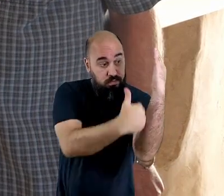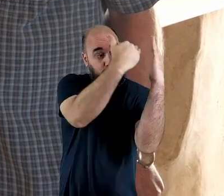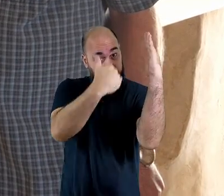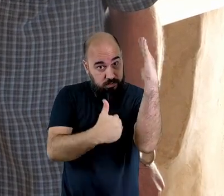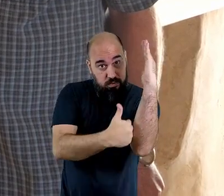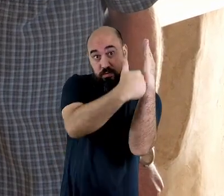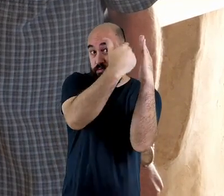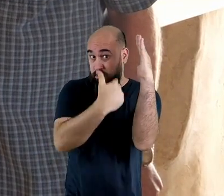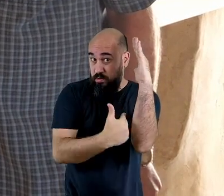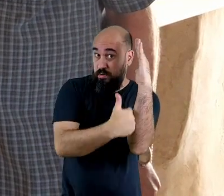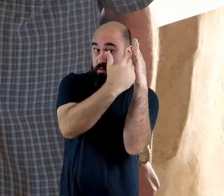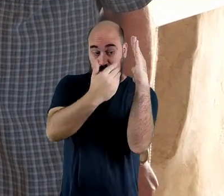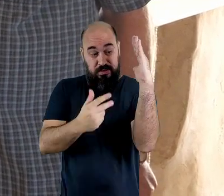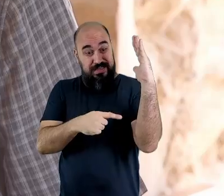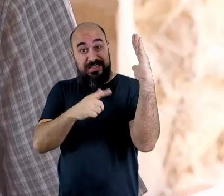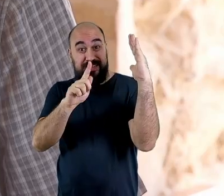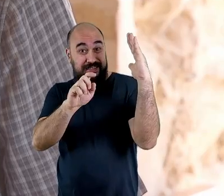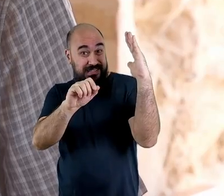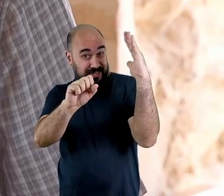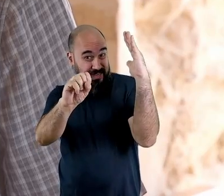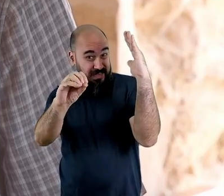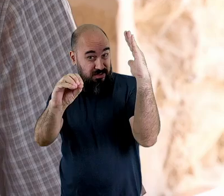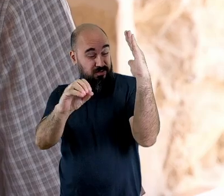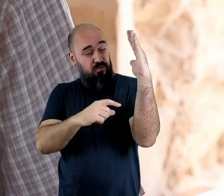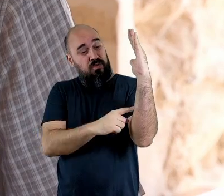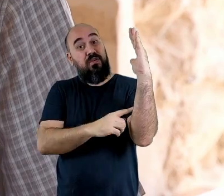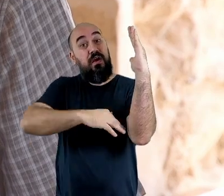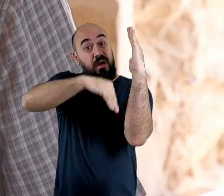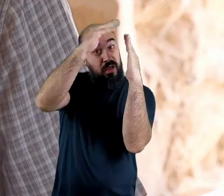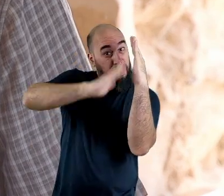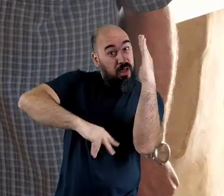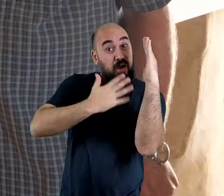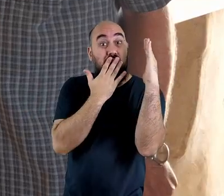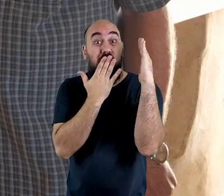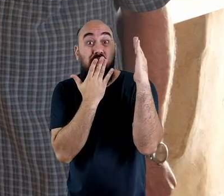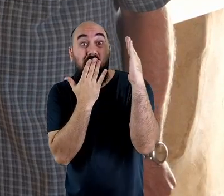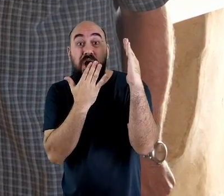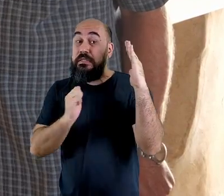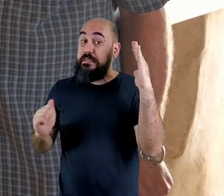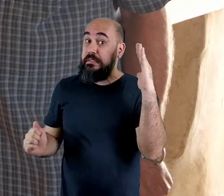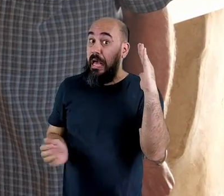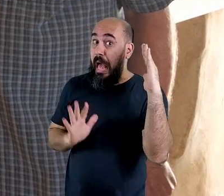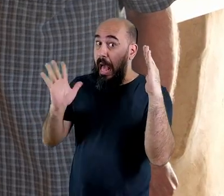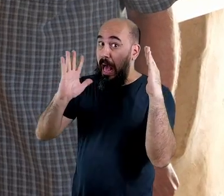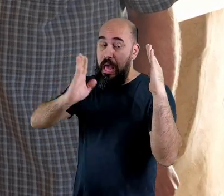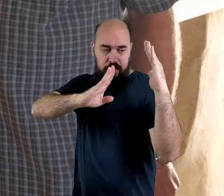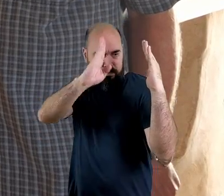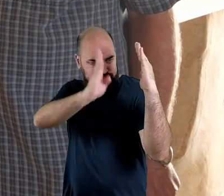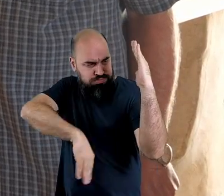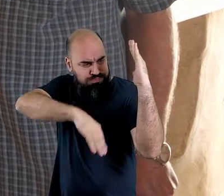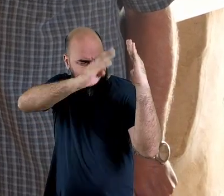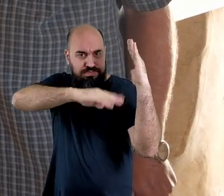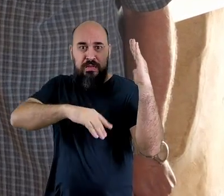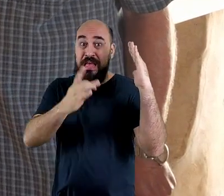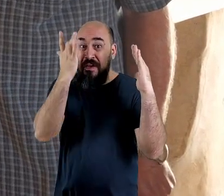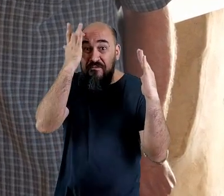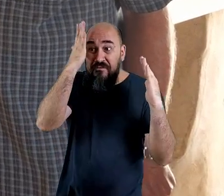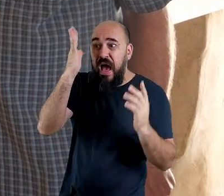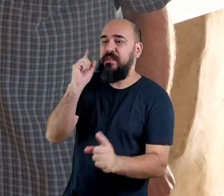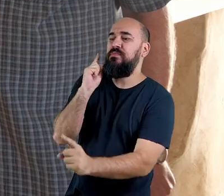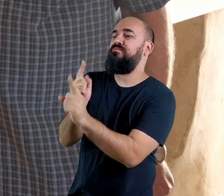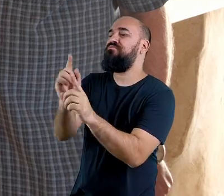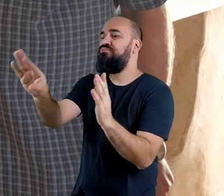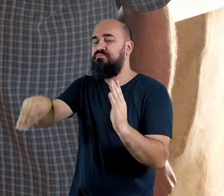não era uma cor barata de se encontrar. Mas eu vou convidar Yehuda para continuar caminhando conosco aqui, porque tem mais coisas interessantes para